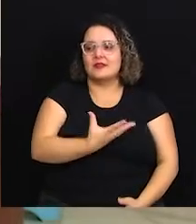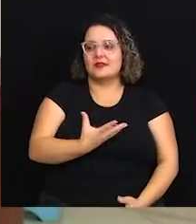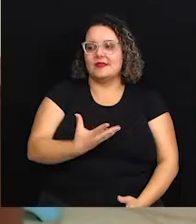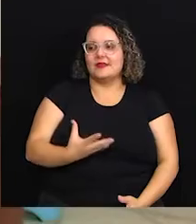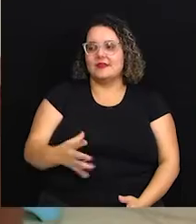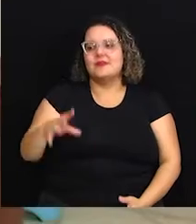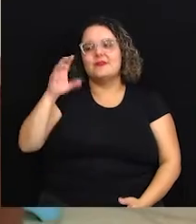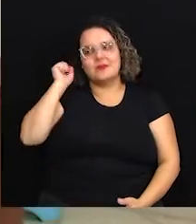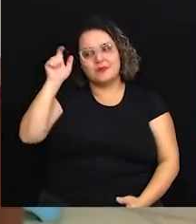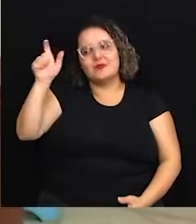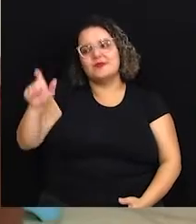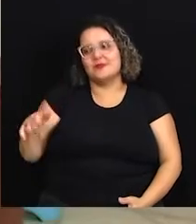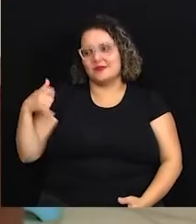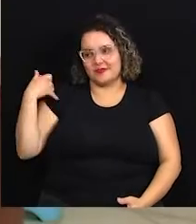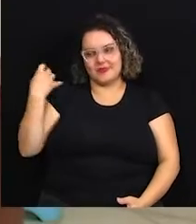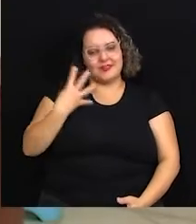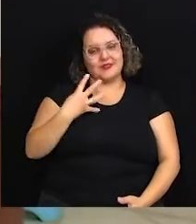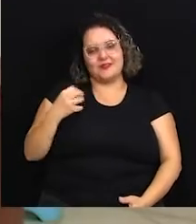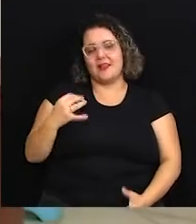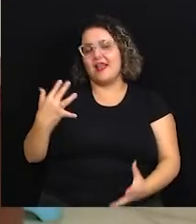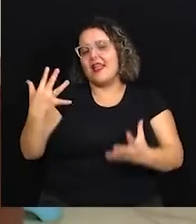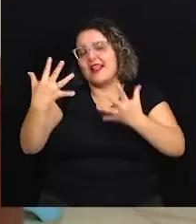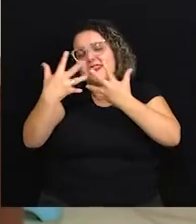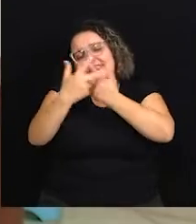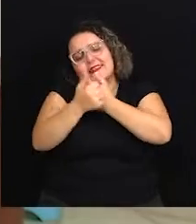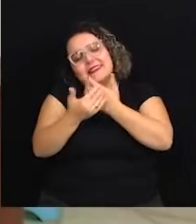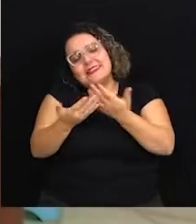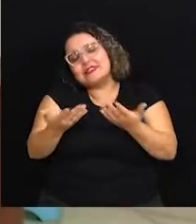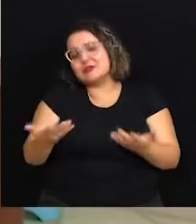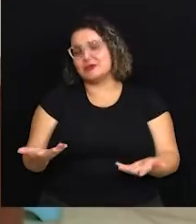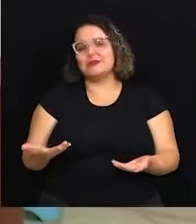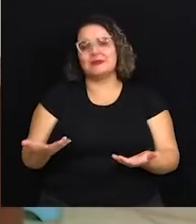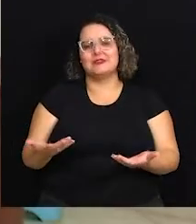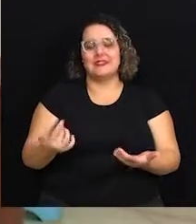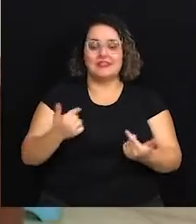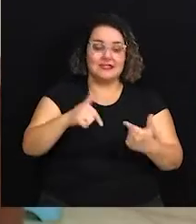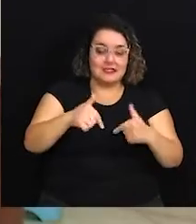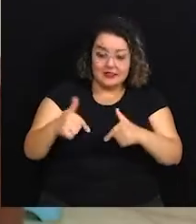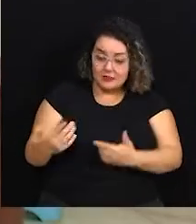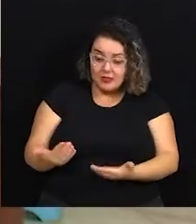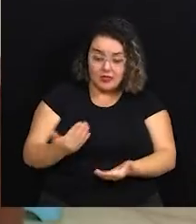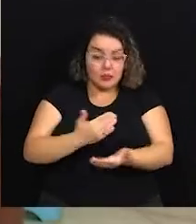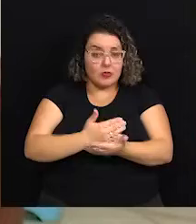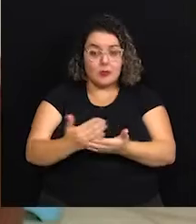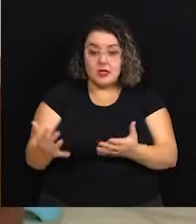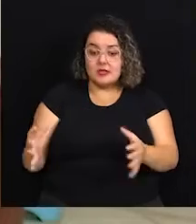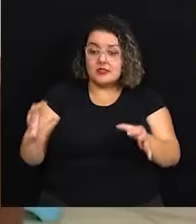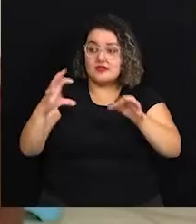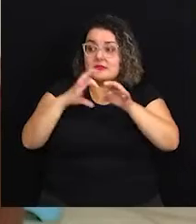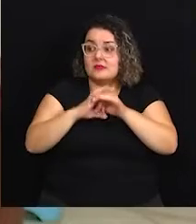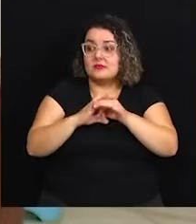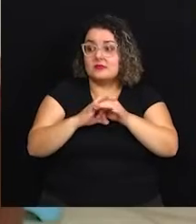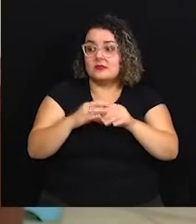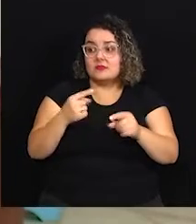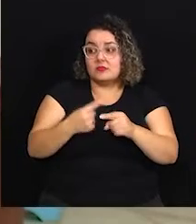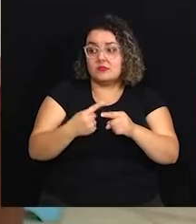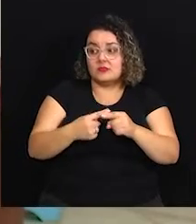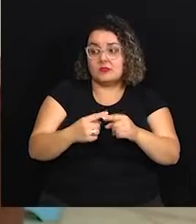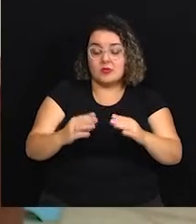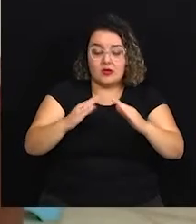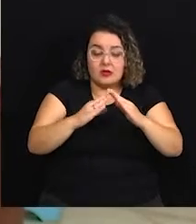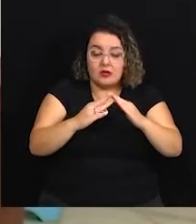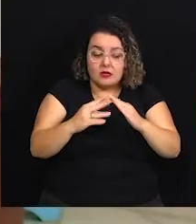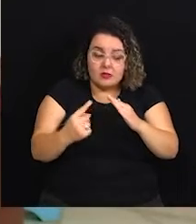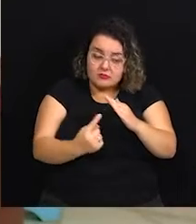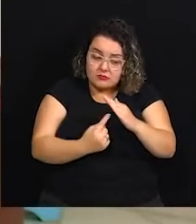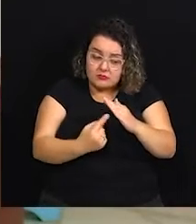de 40 anos é muito lindo, né? Porque assim, com esse trabalho eles começam a se unir porque eles ficavam muito isolados em casa,